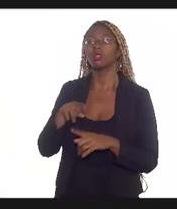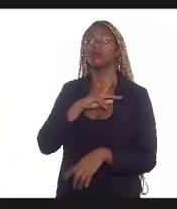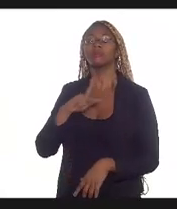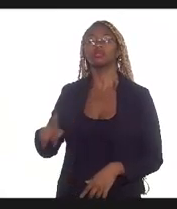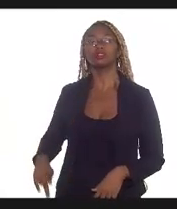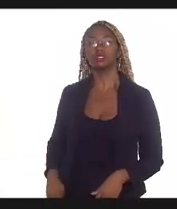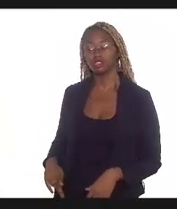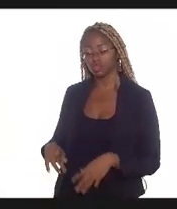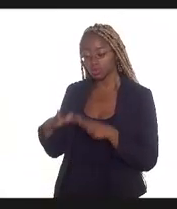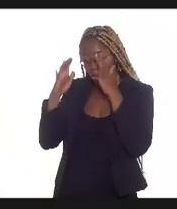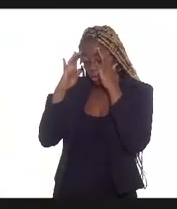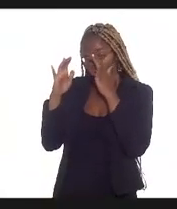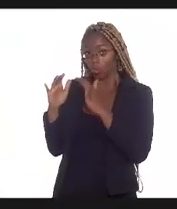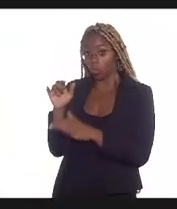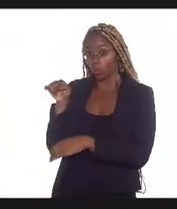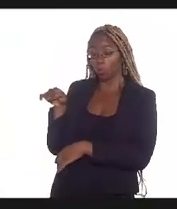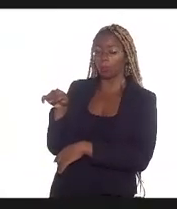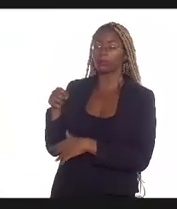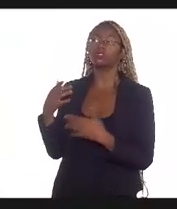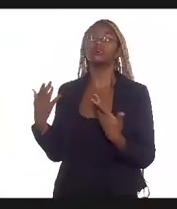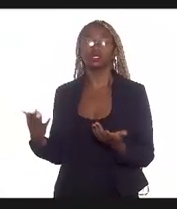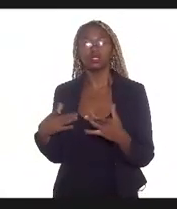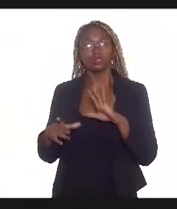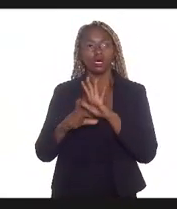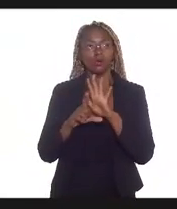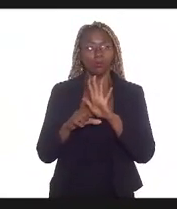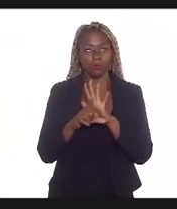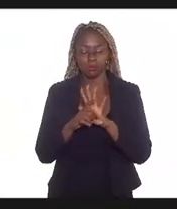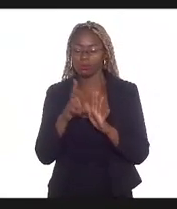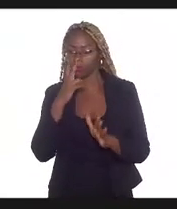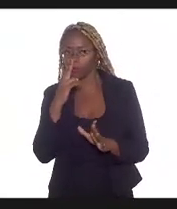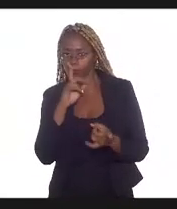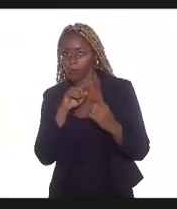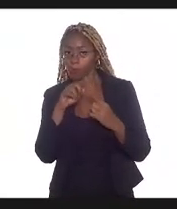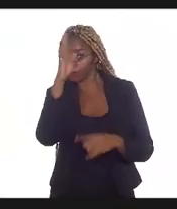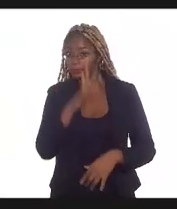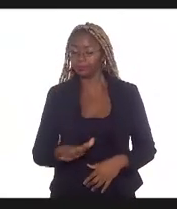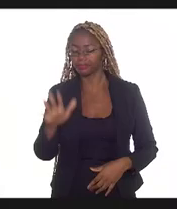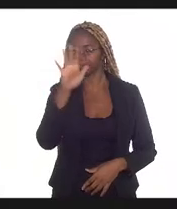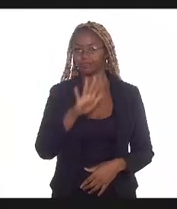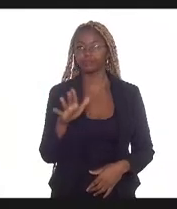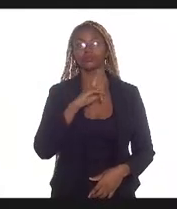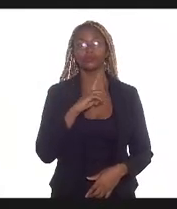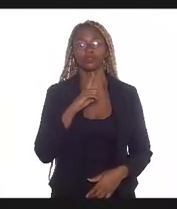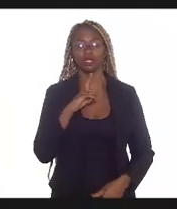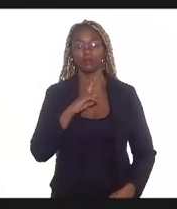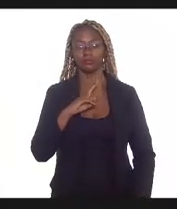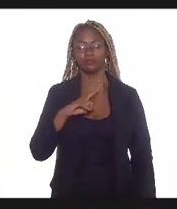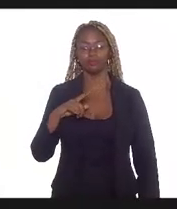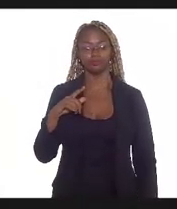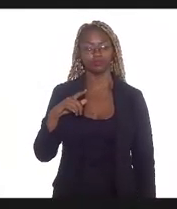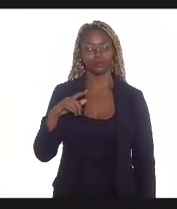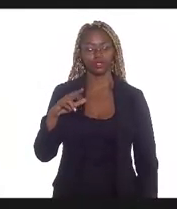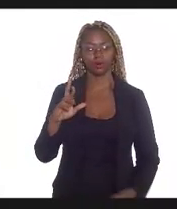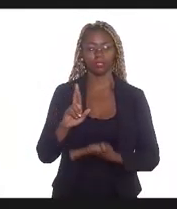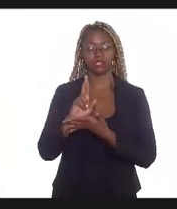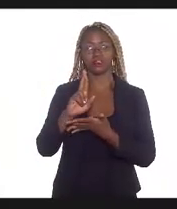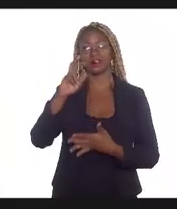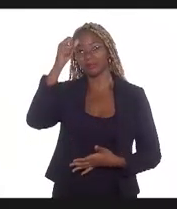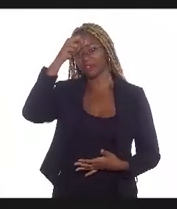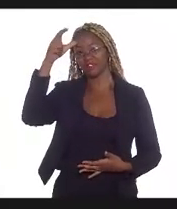aos municípios. Essa lei tomou o Brasil. Ontem me ligou o prefeito, o representante da prefeitura da minha